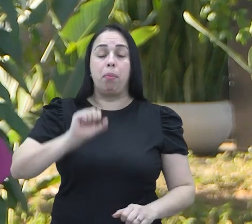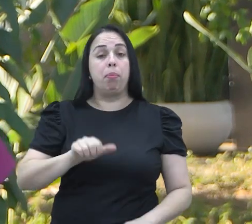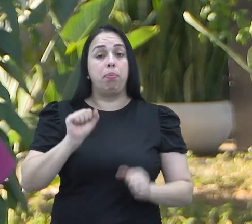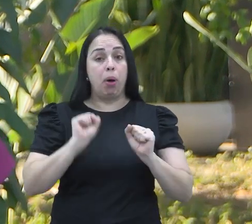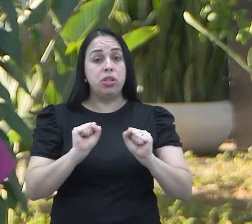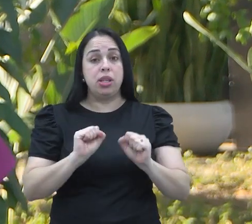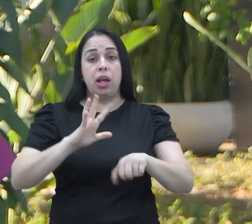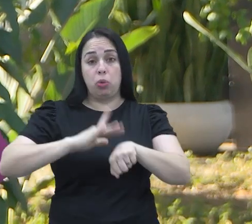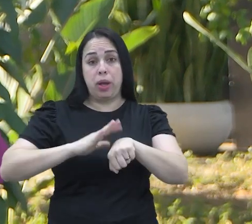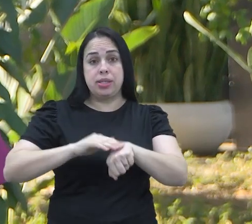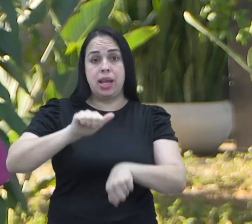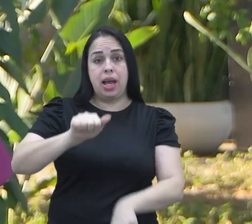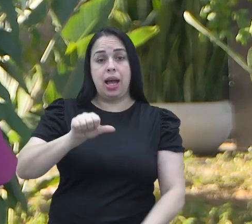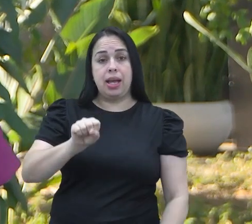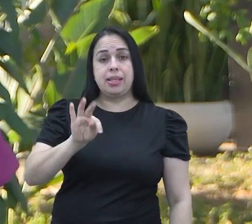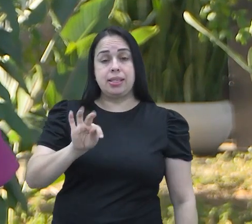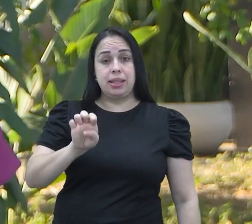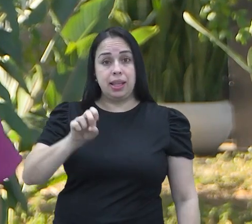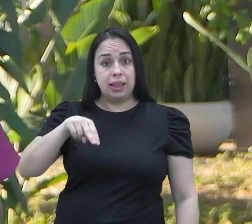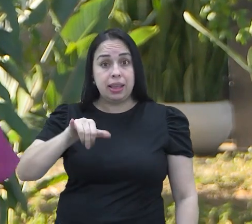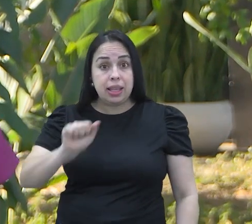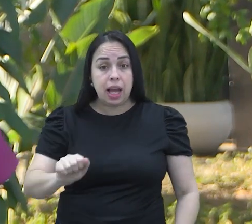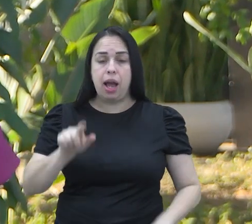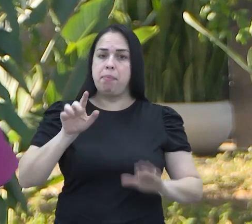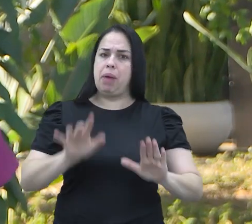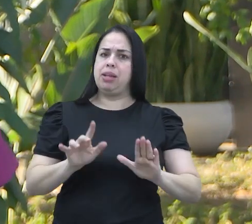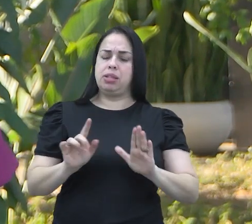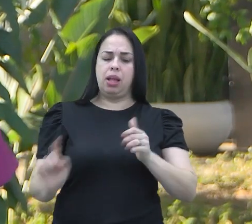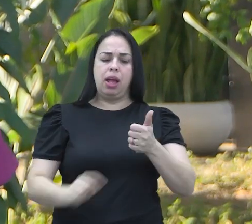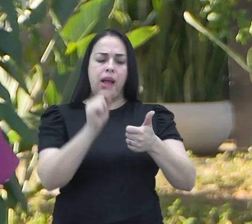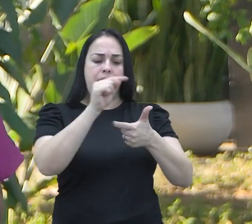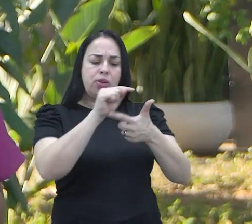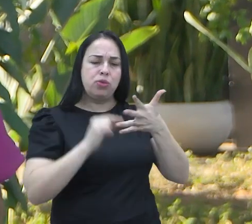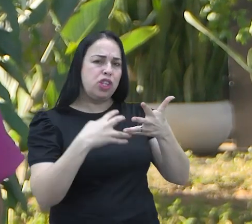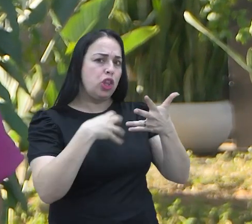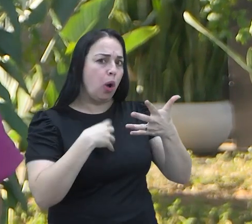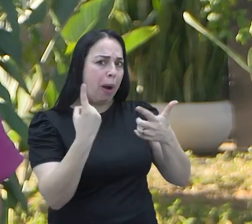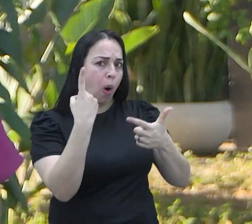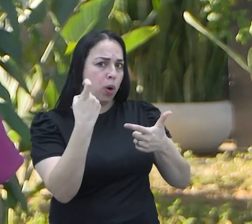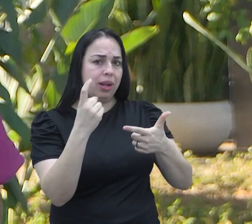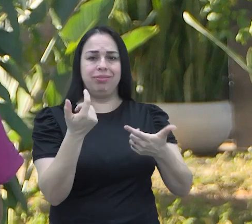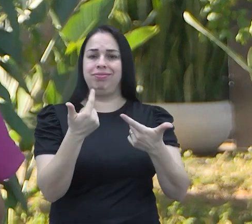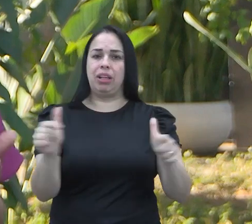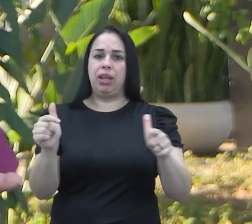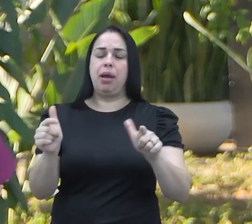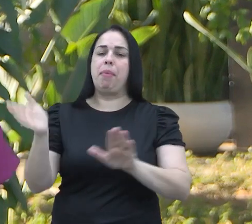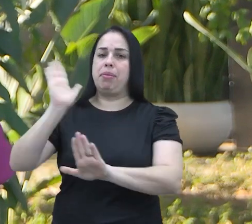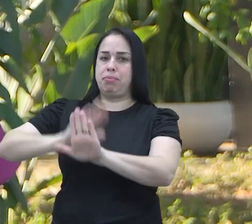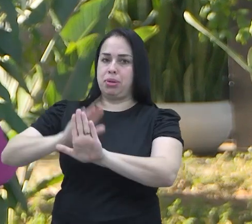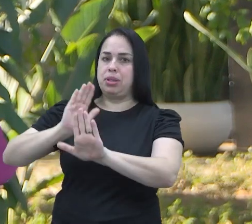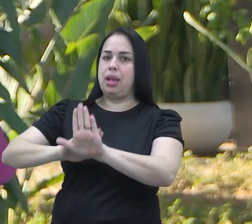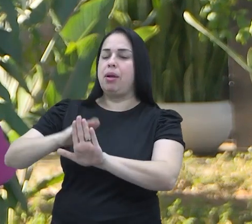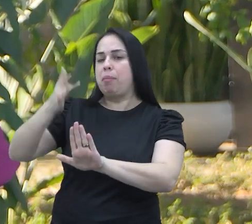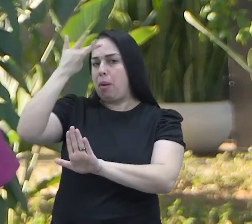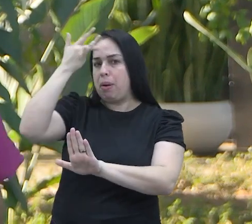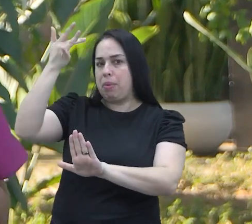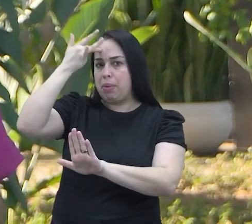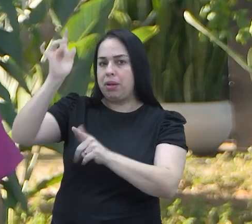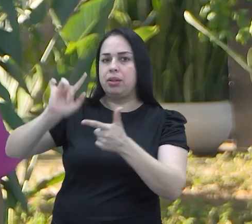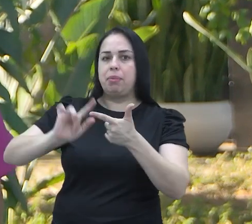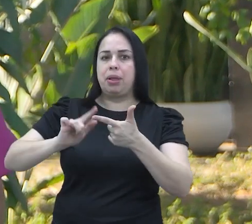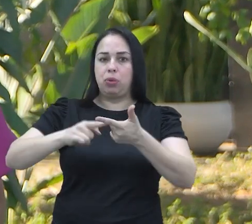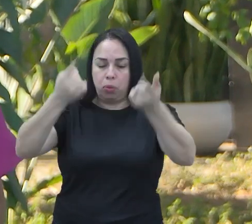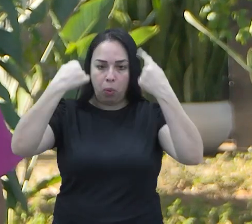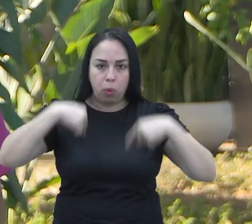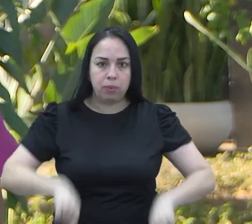de astenia. A exaustão excessiva não tem uma causa única, mas pode estar associada a doenças da saúde mental e